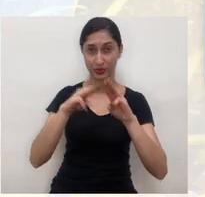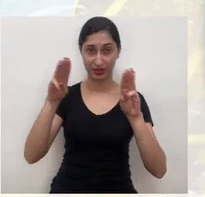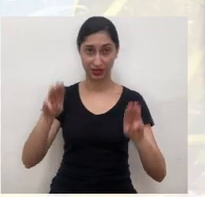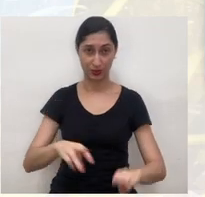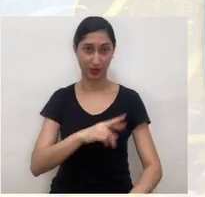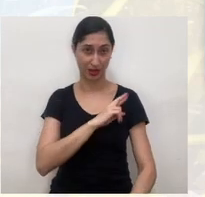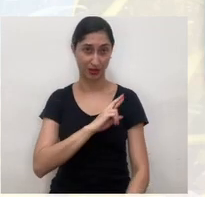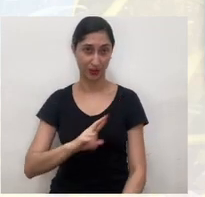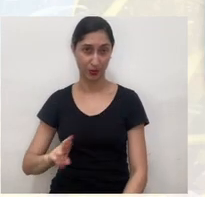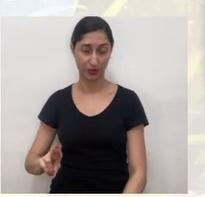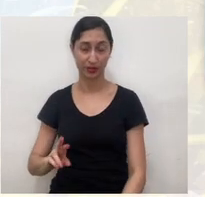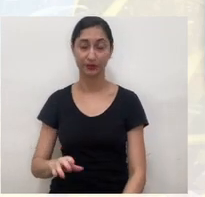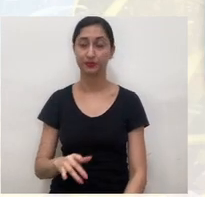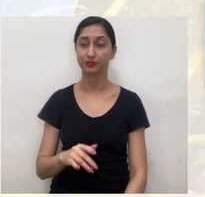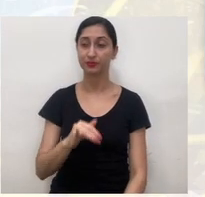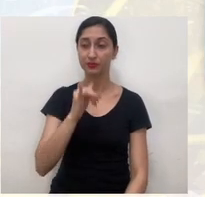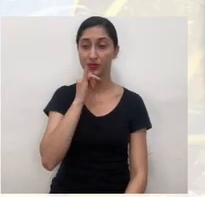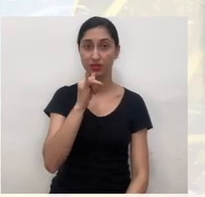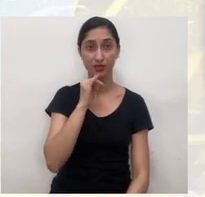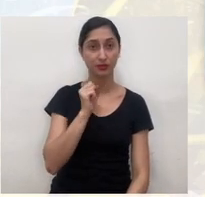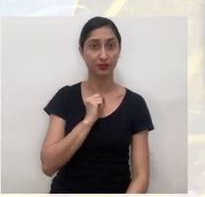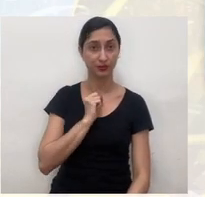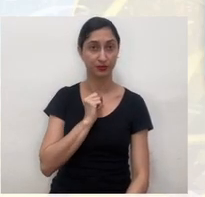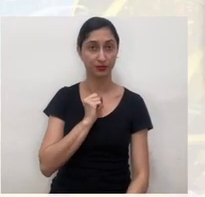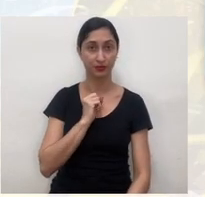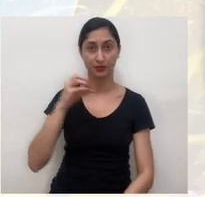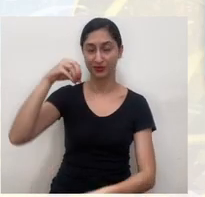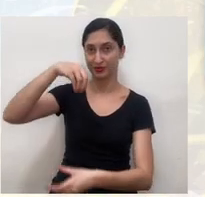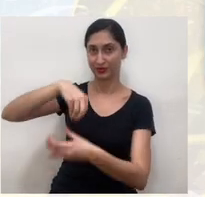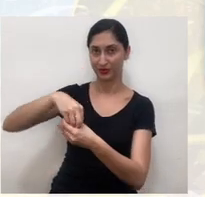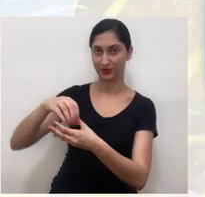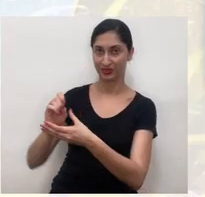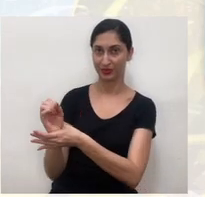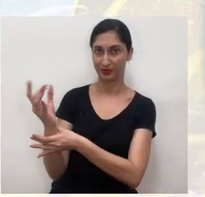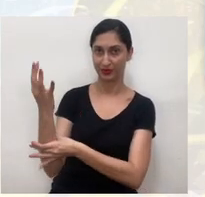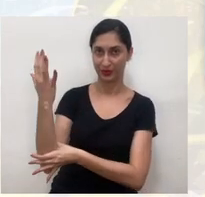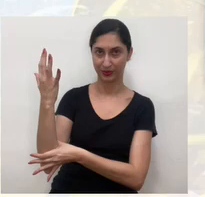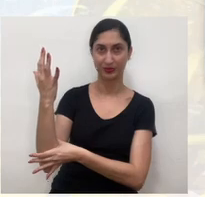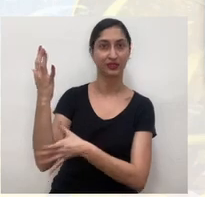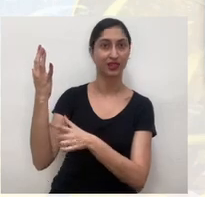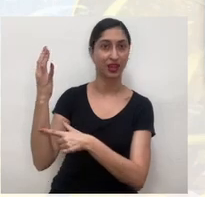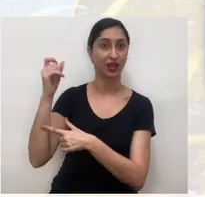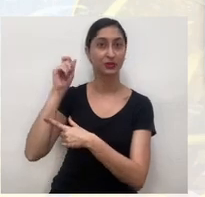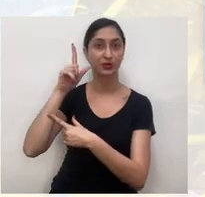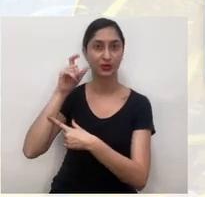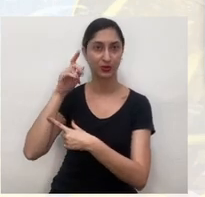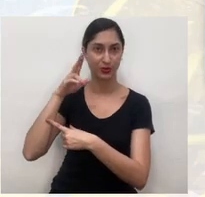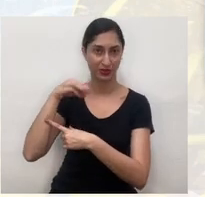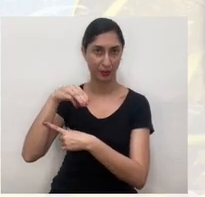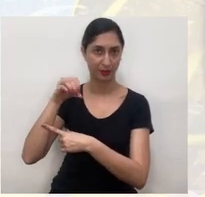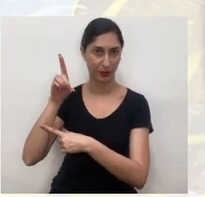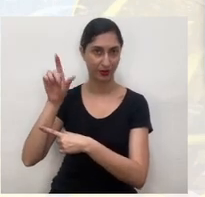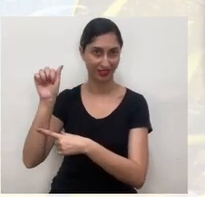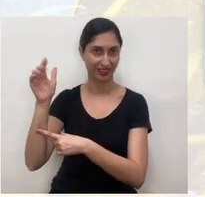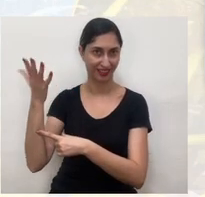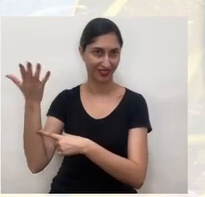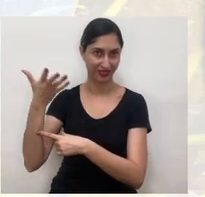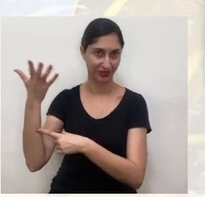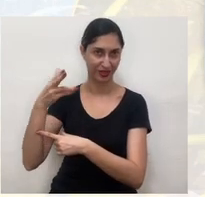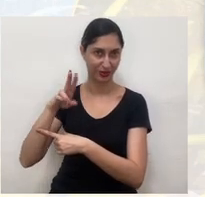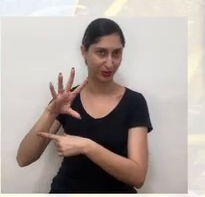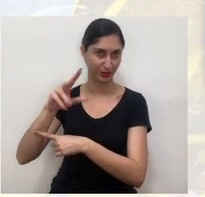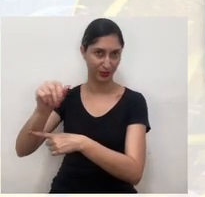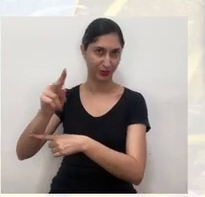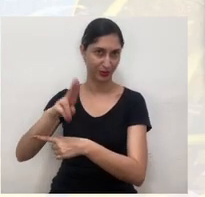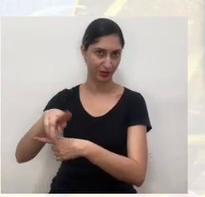exemplo, plantaram a palmeira, essa palmeira azul que está na moda agora, Bismarckia, né? Eu ia